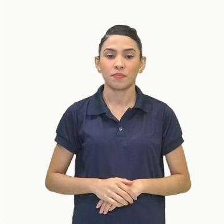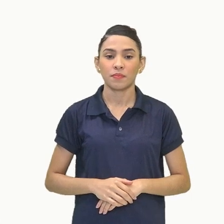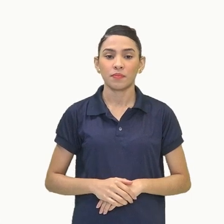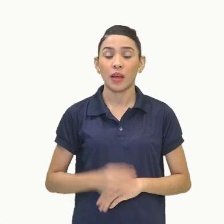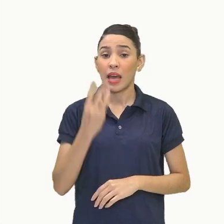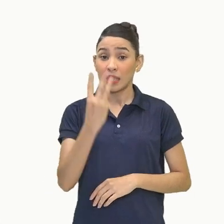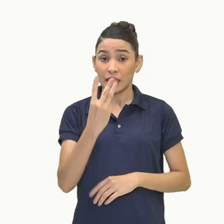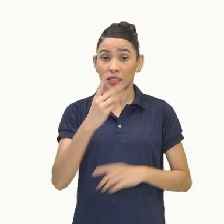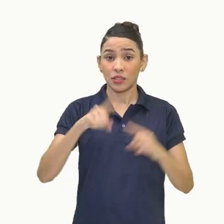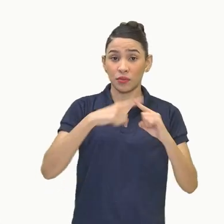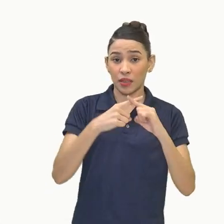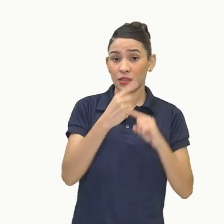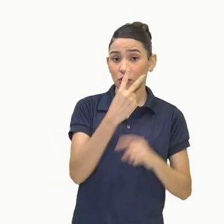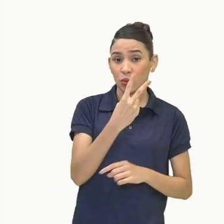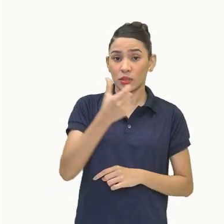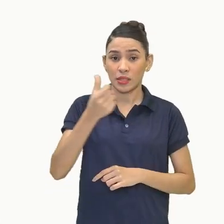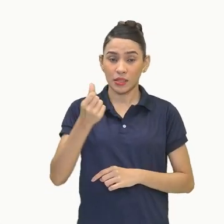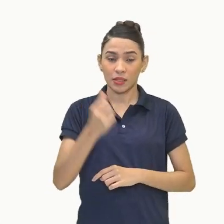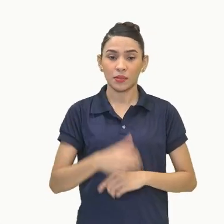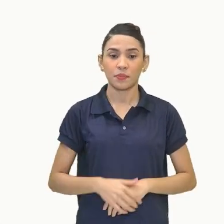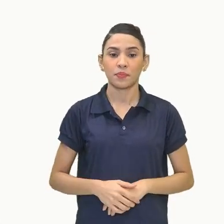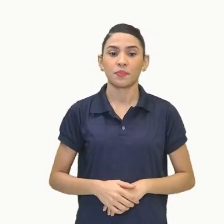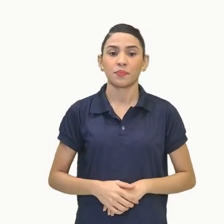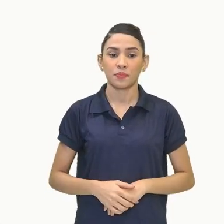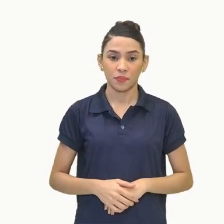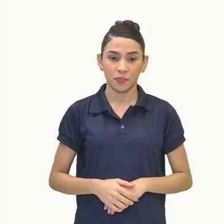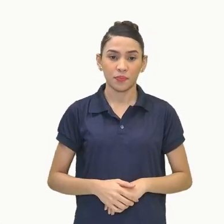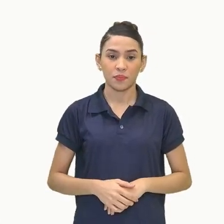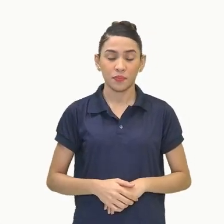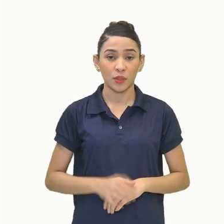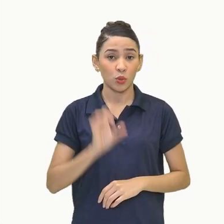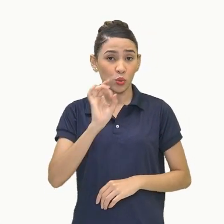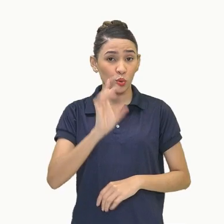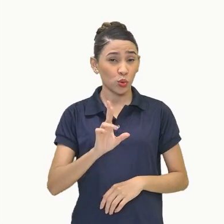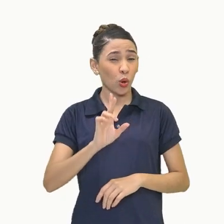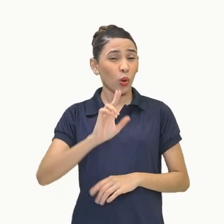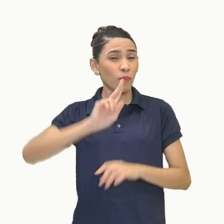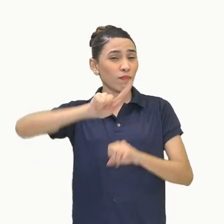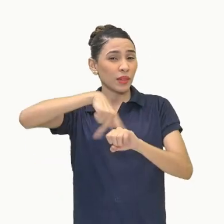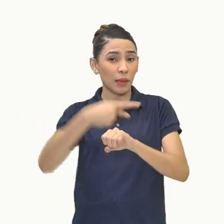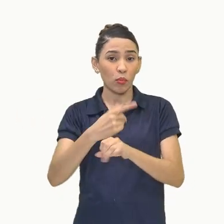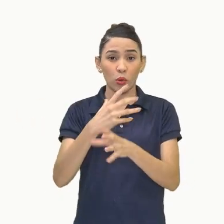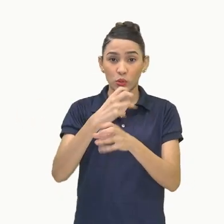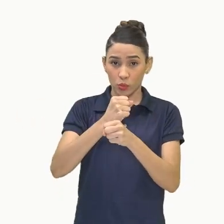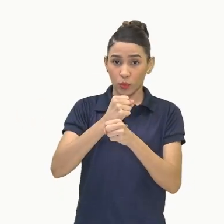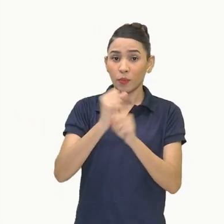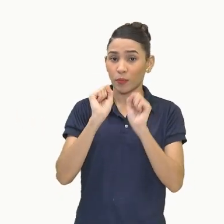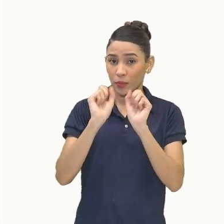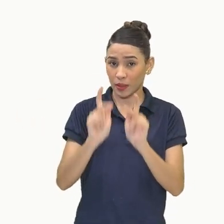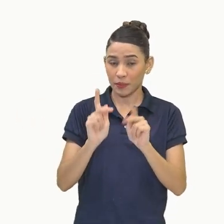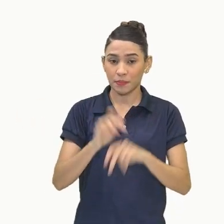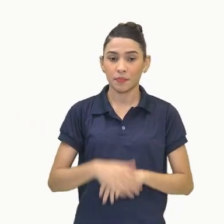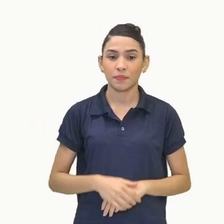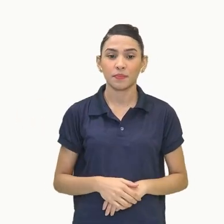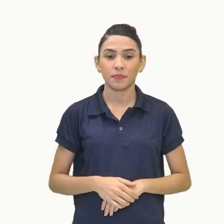vezes 2, 6. O 1 que subiu, eu só vou somar depois da multiplicação. Então vai ficar 7.